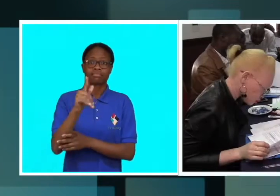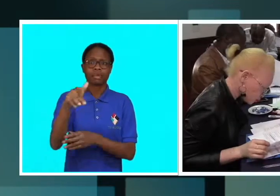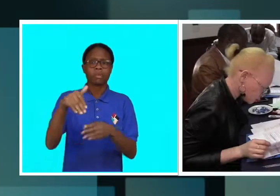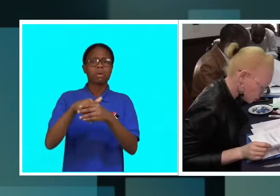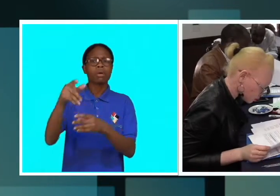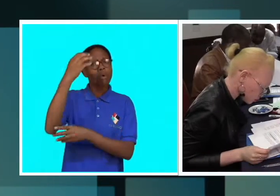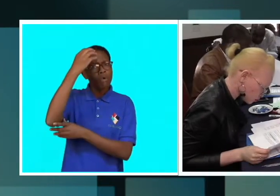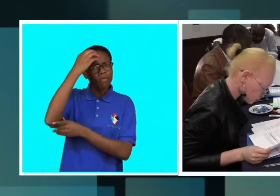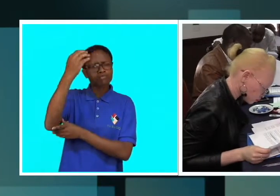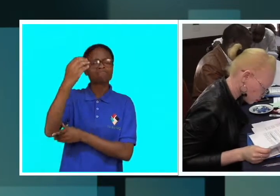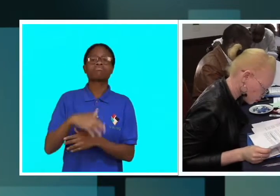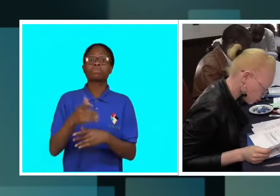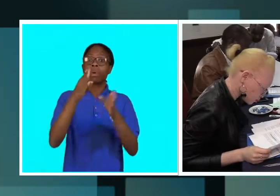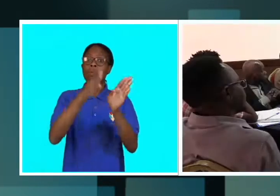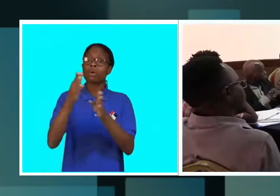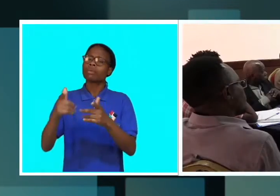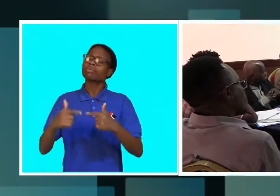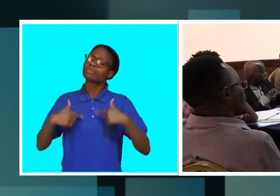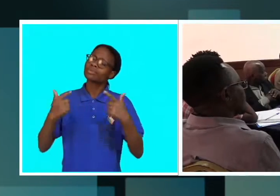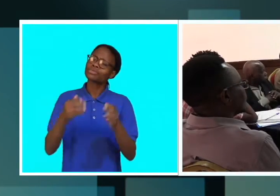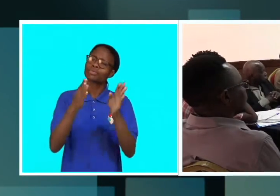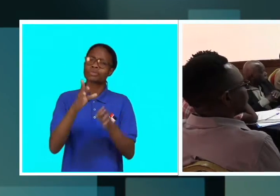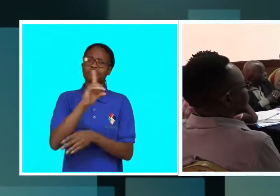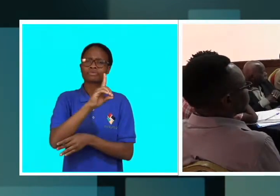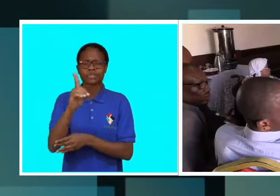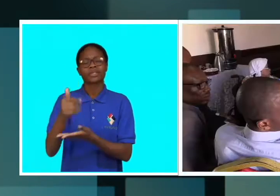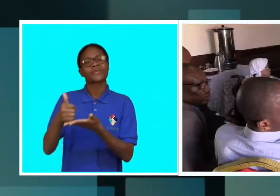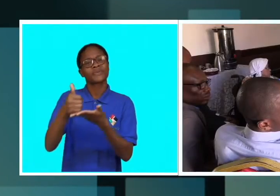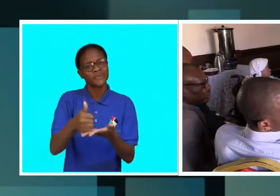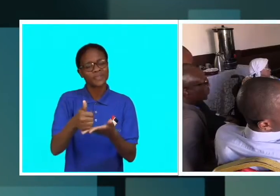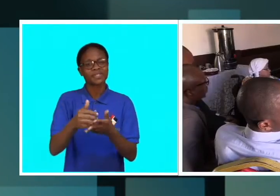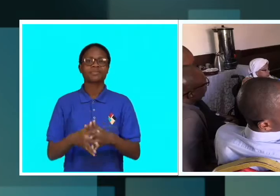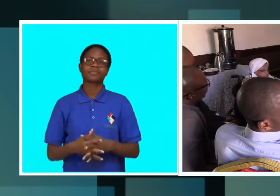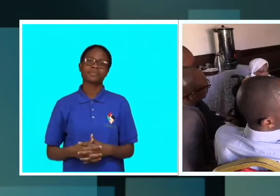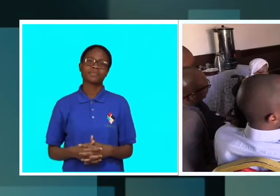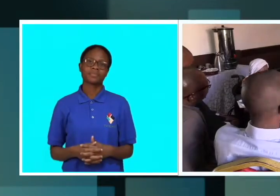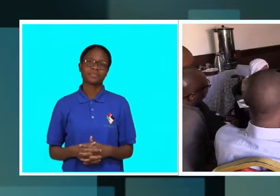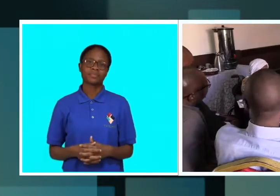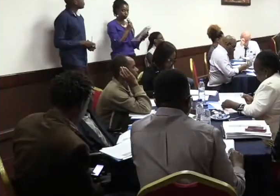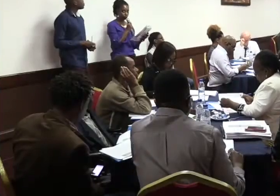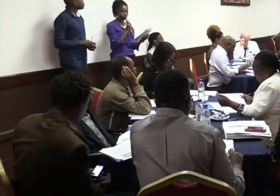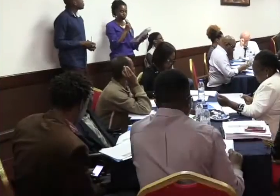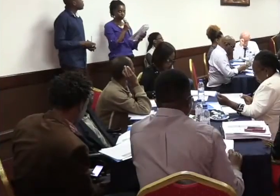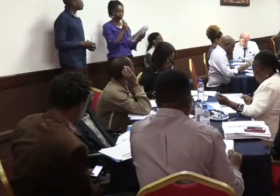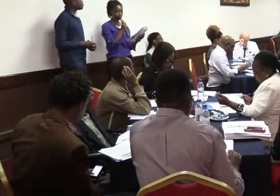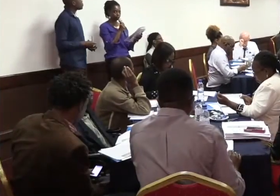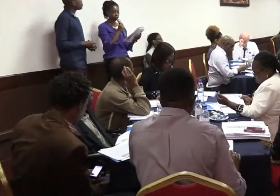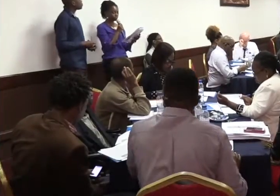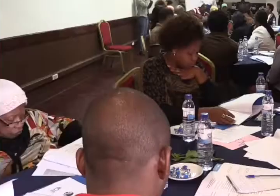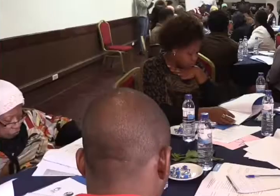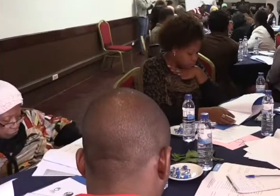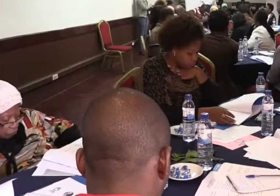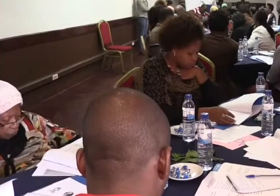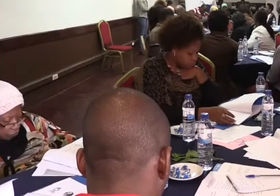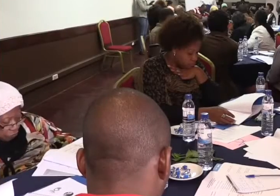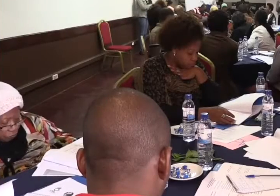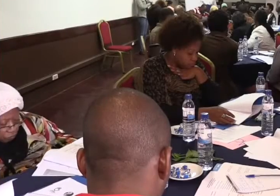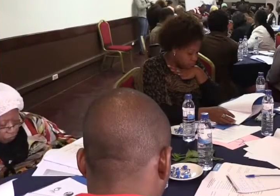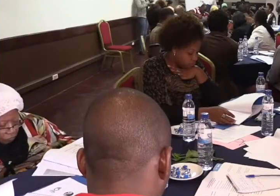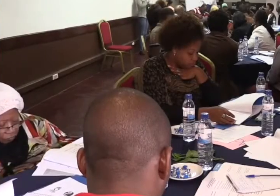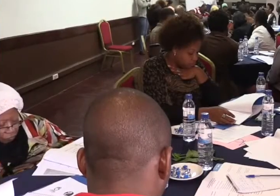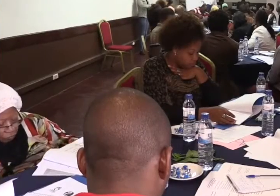atores entre organizações da sociedade civil, membros do governo e do setor privado e pessoas